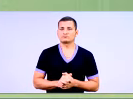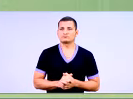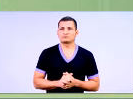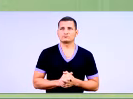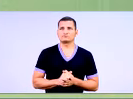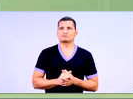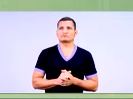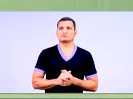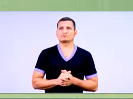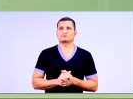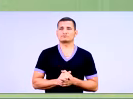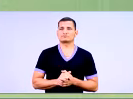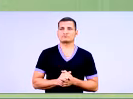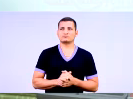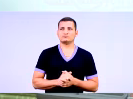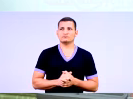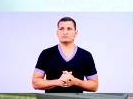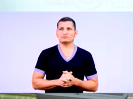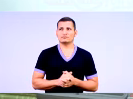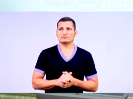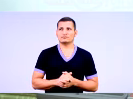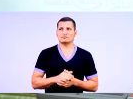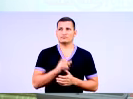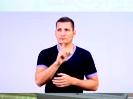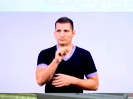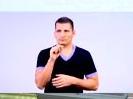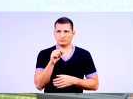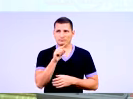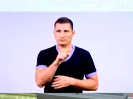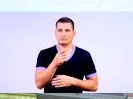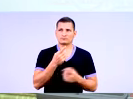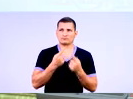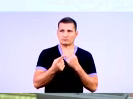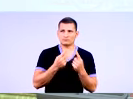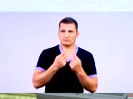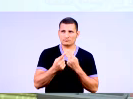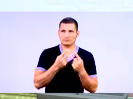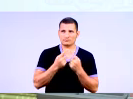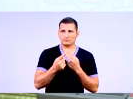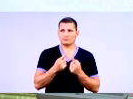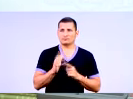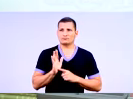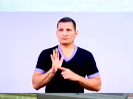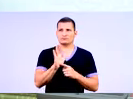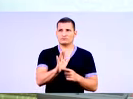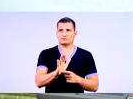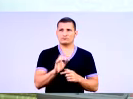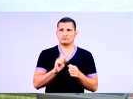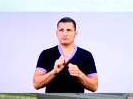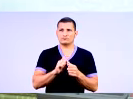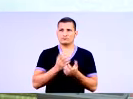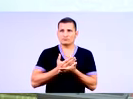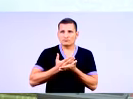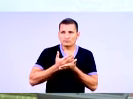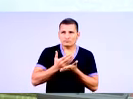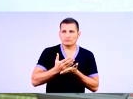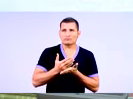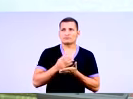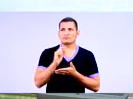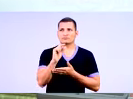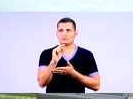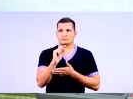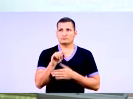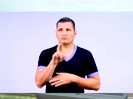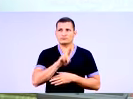Então, alunos, a gente escolheu esse diálogo para poder apresentar, fazer uma pequena introdução do